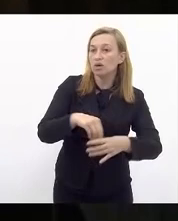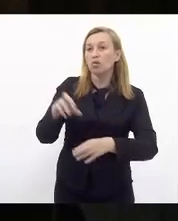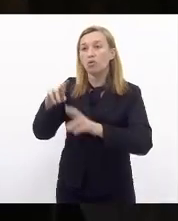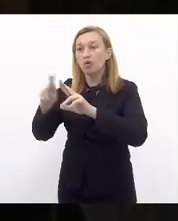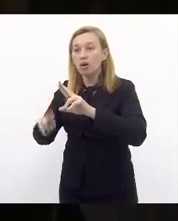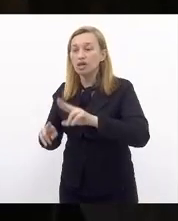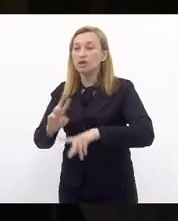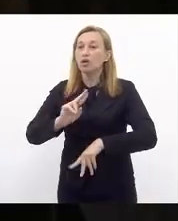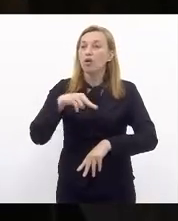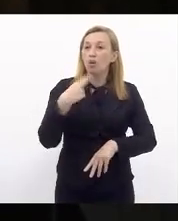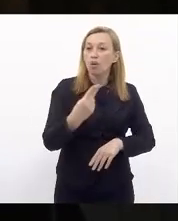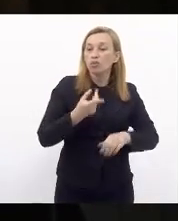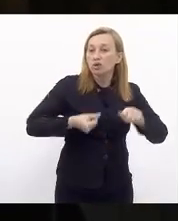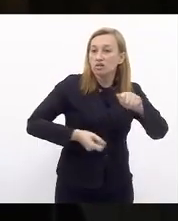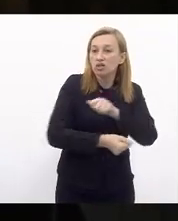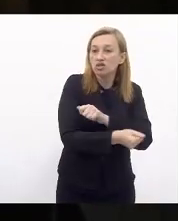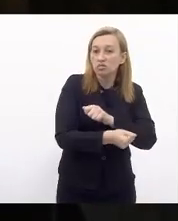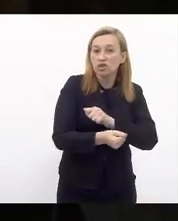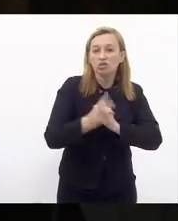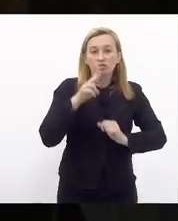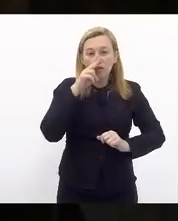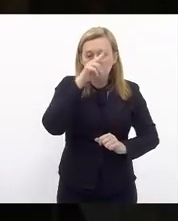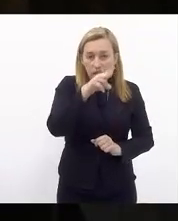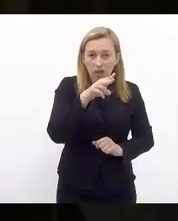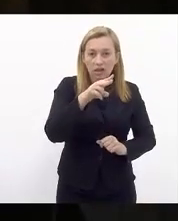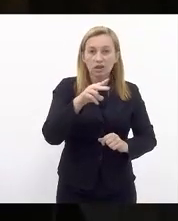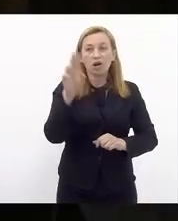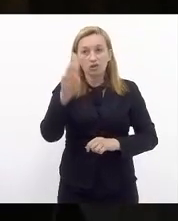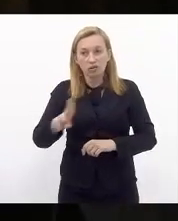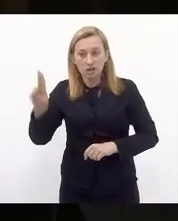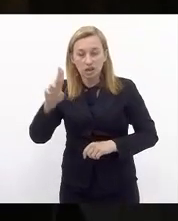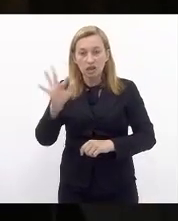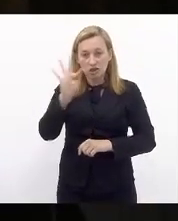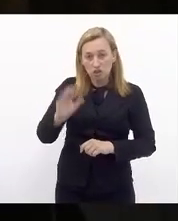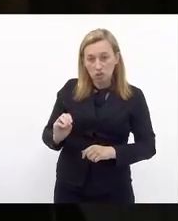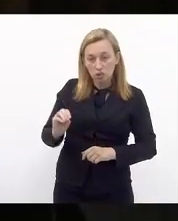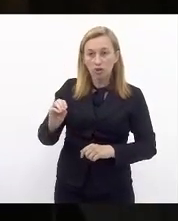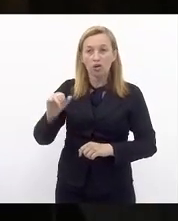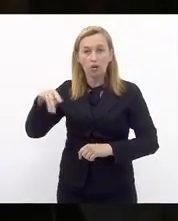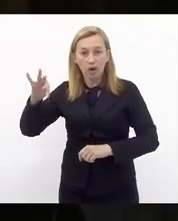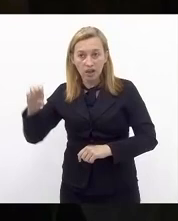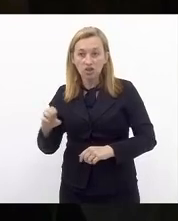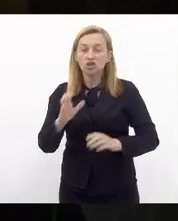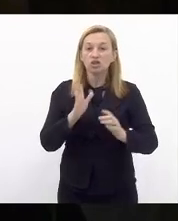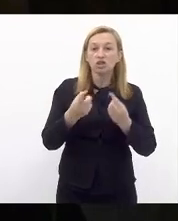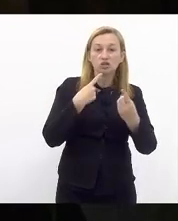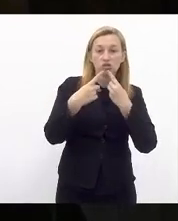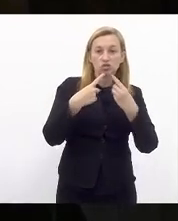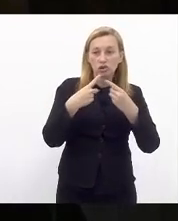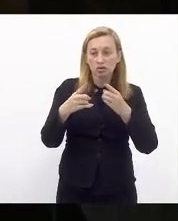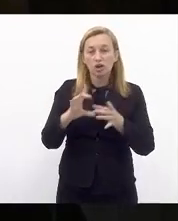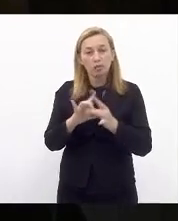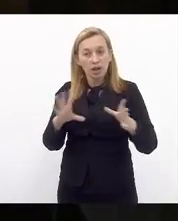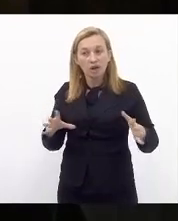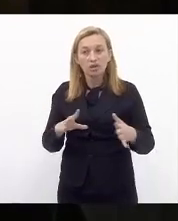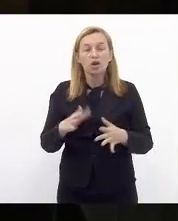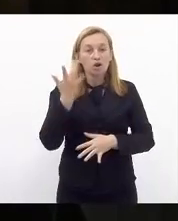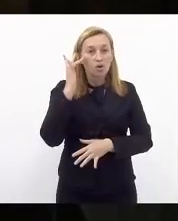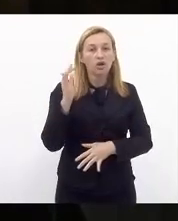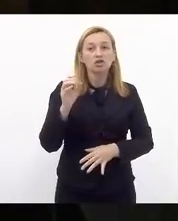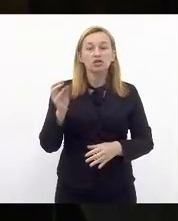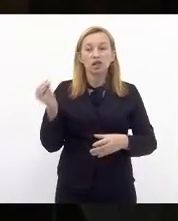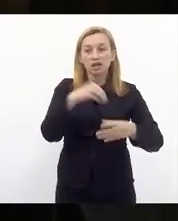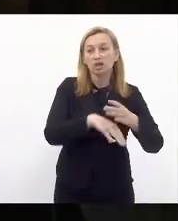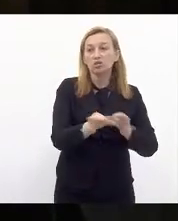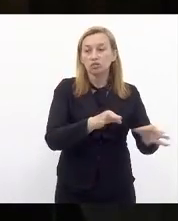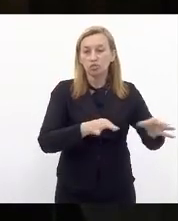seja através de um investimento para fortalecer a universidade da Zona Leste São debate está aberto tende a minha posição nesse debate mas acho que